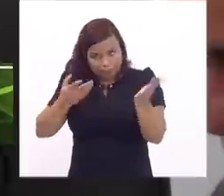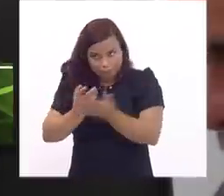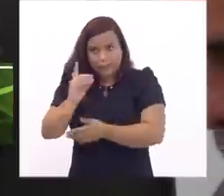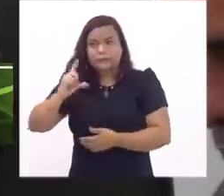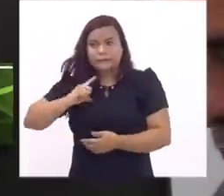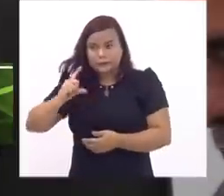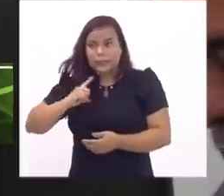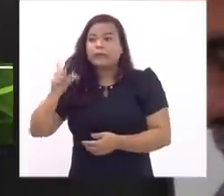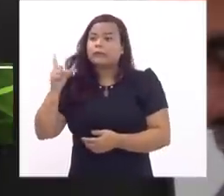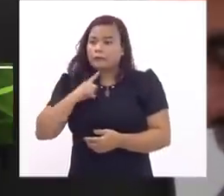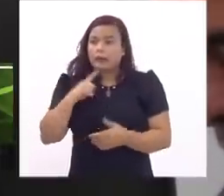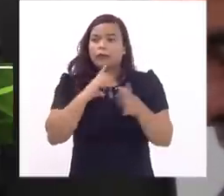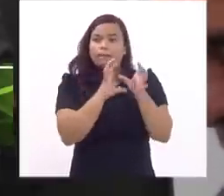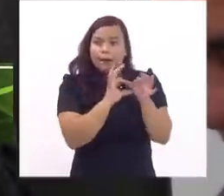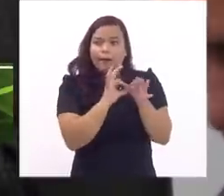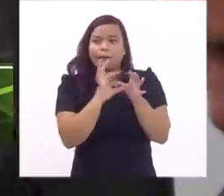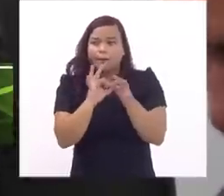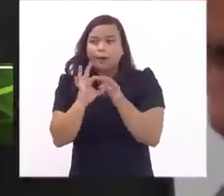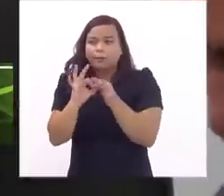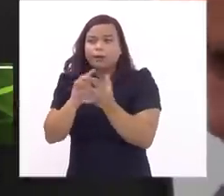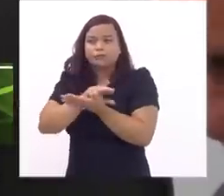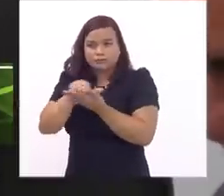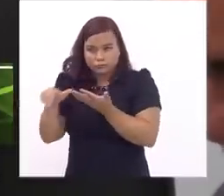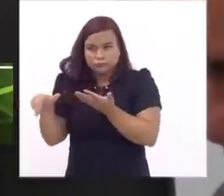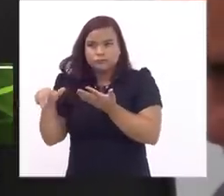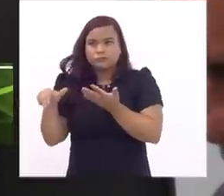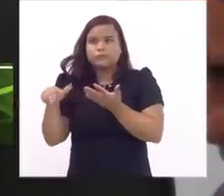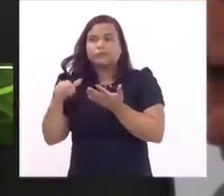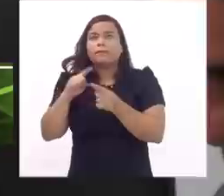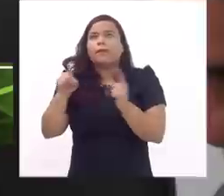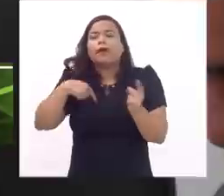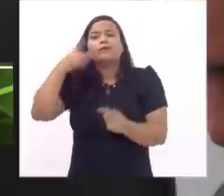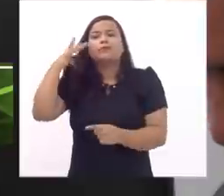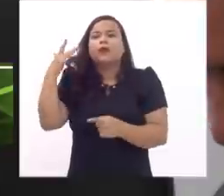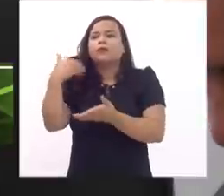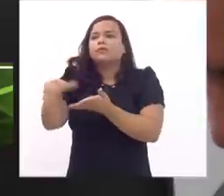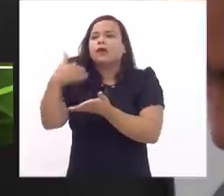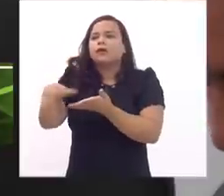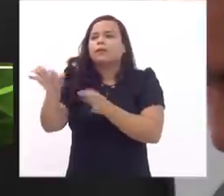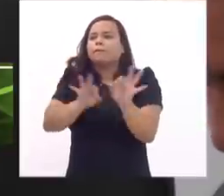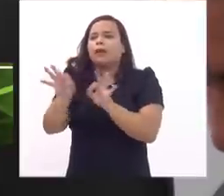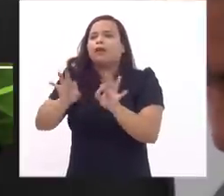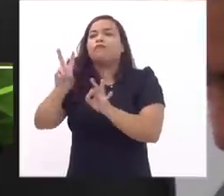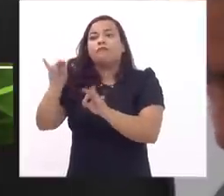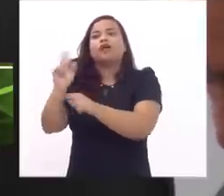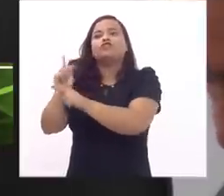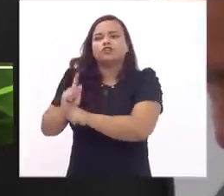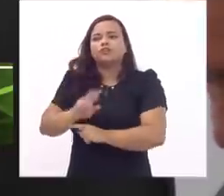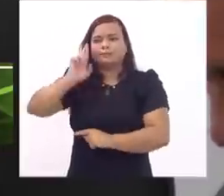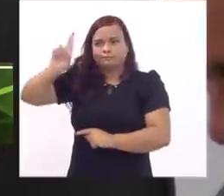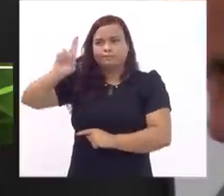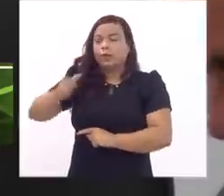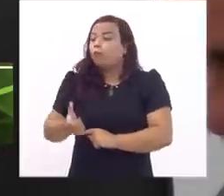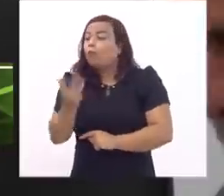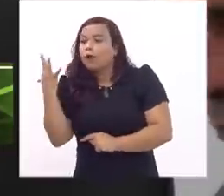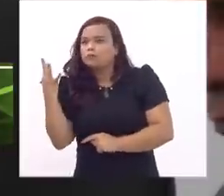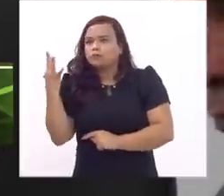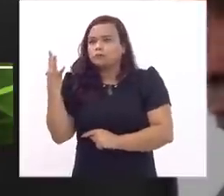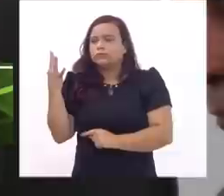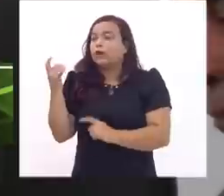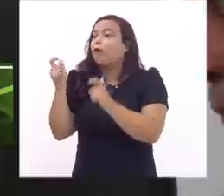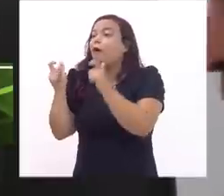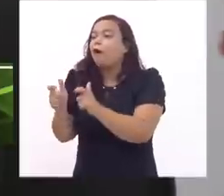tem amarrações que eu não sei, a Secretaria de Planejamento vai fazer a gestão. A gestão, quantos são? Para onde